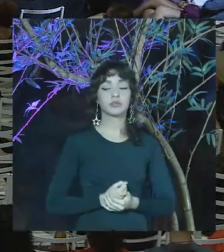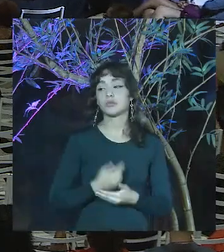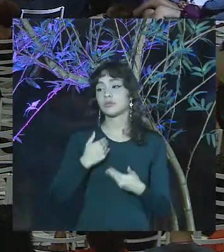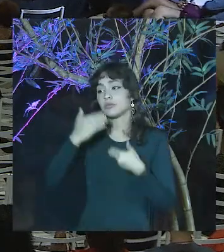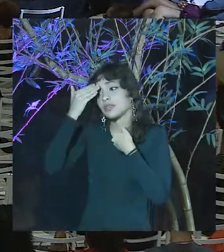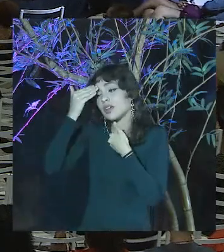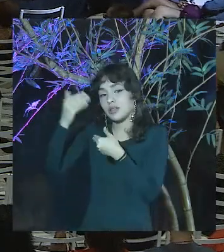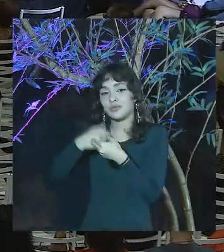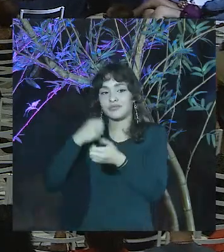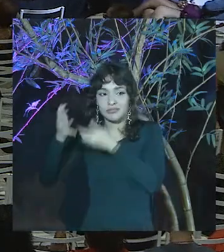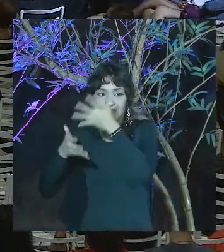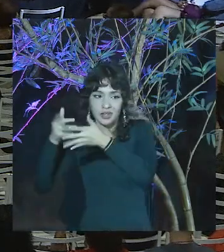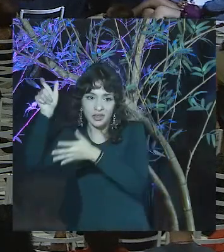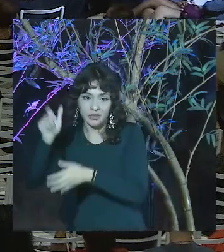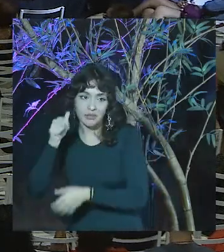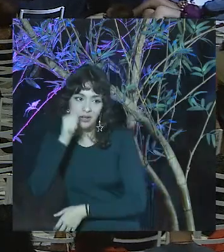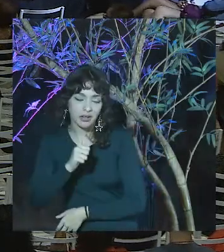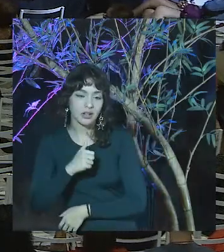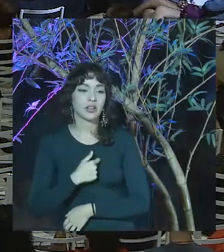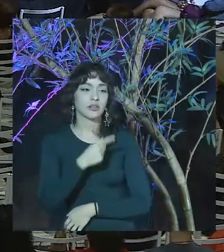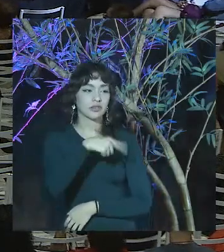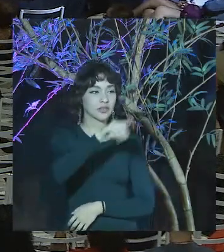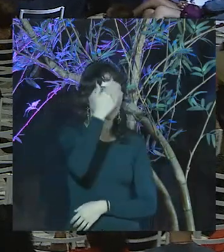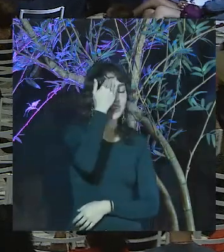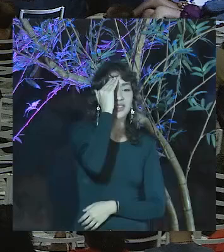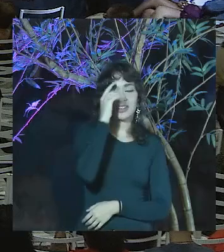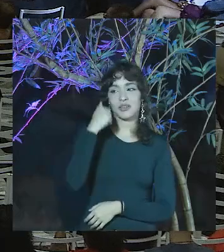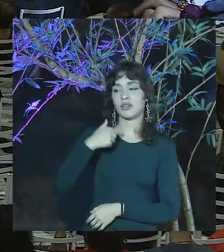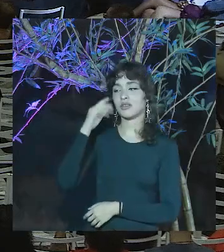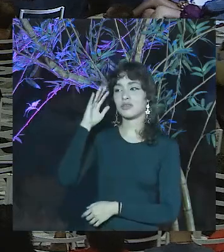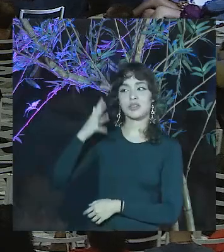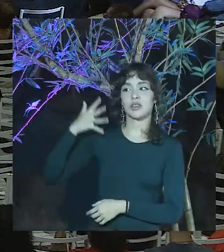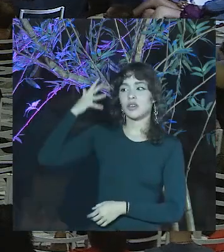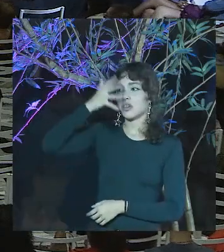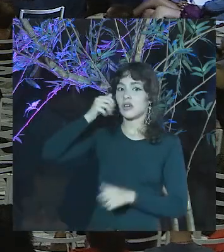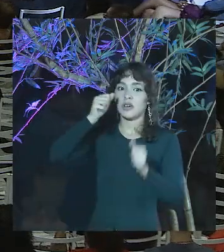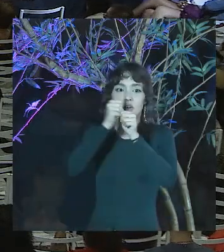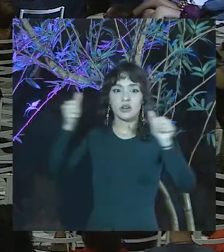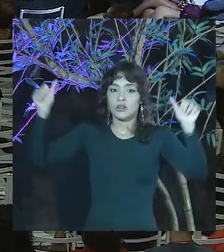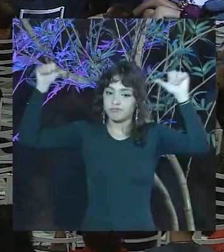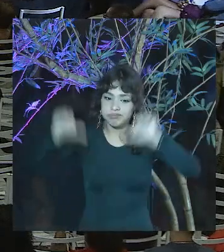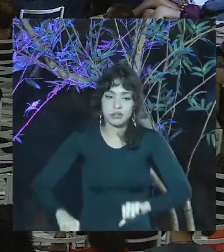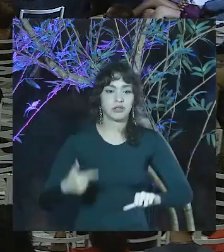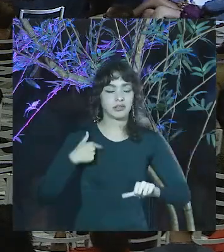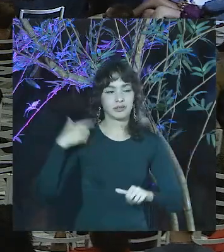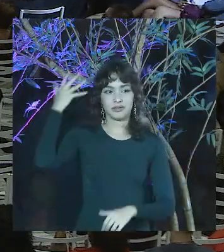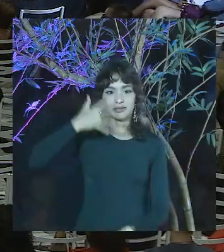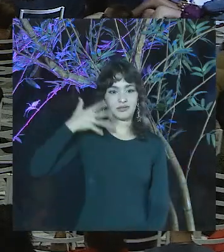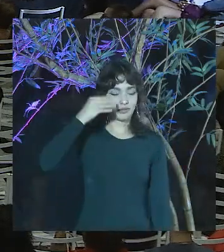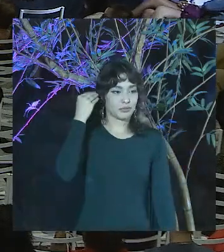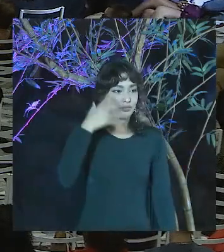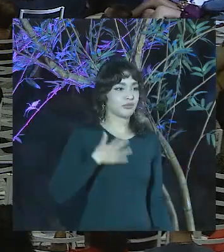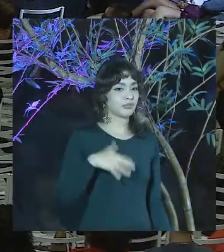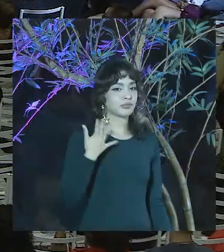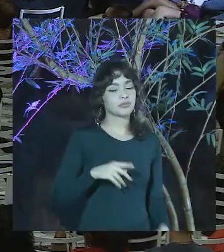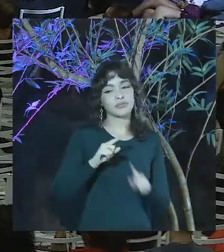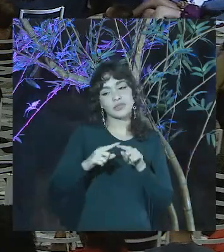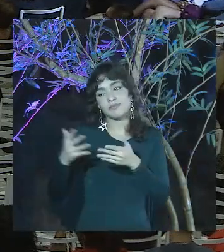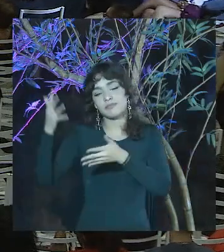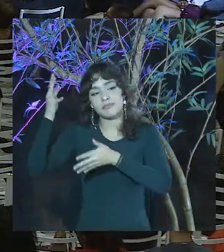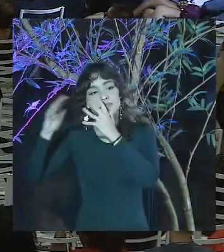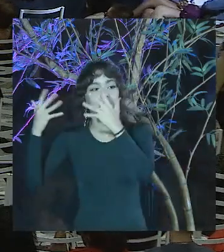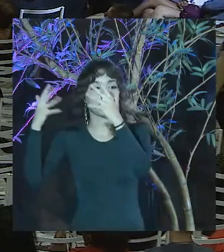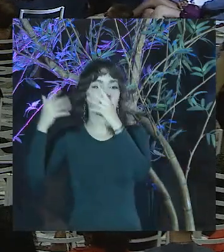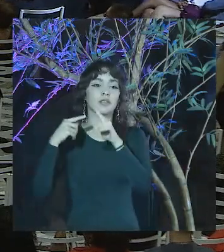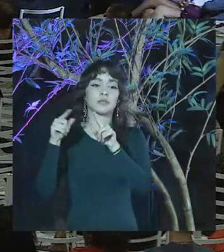ela, vocês vão entender, acho que foi a pior palestra que eu já vi, né? Mas parabéns. Parabéns